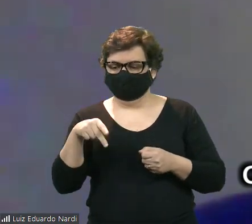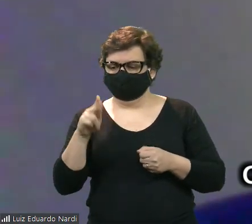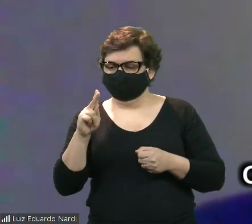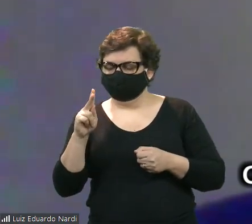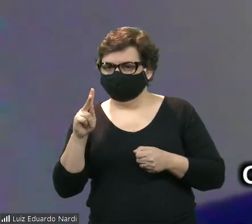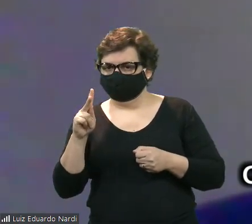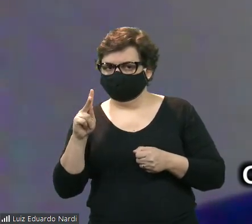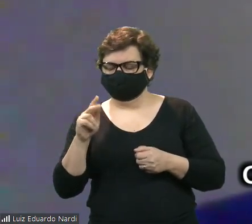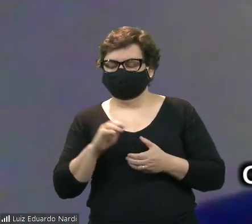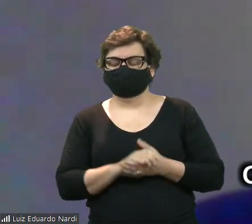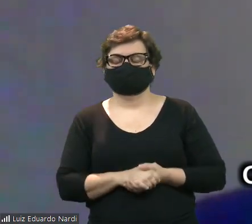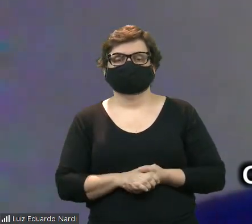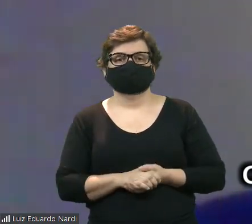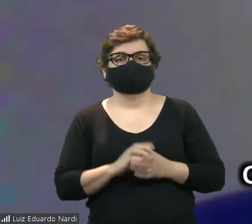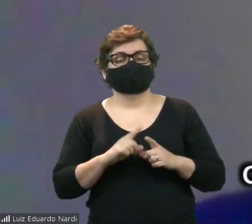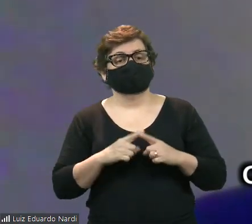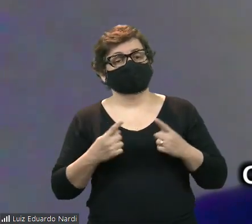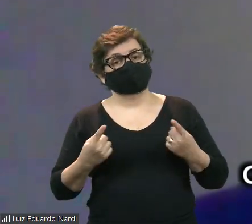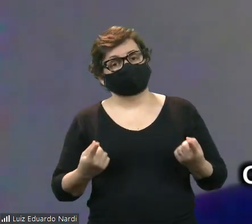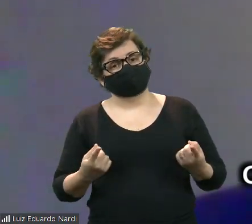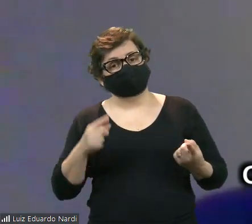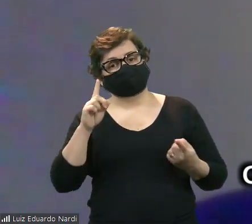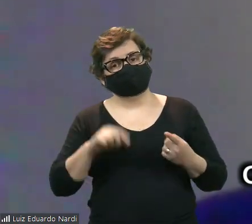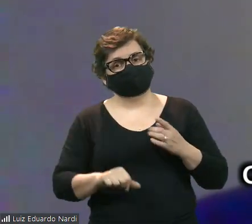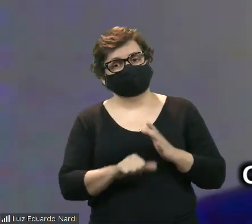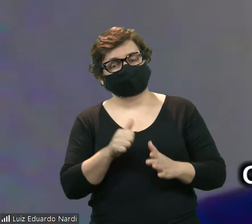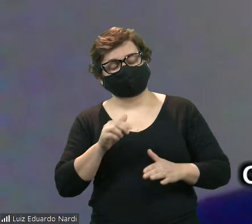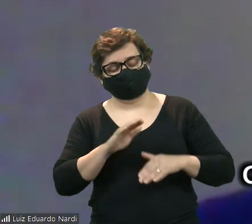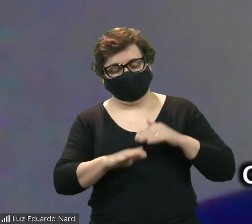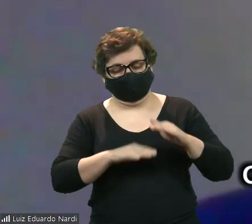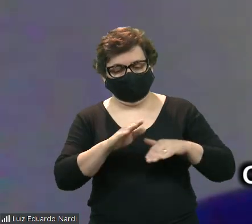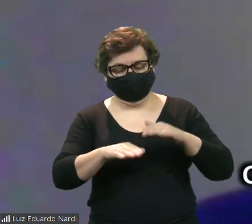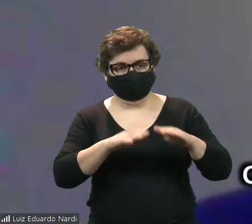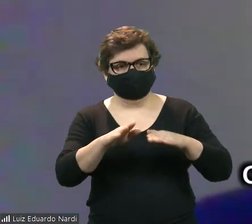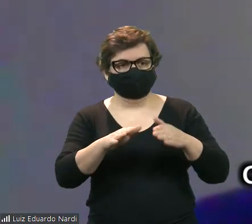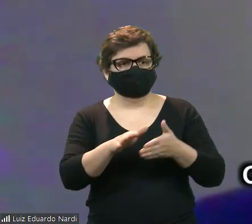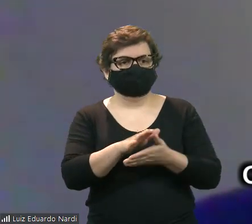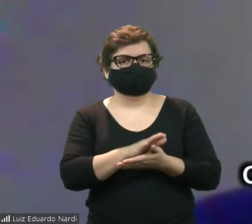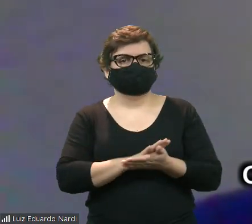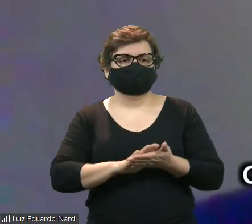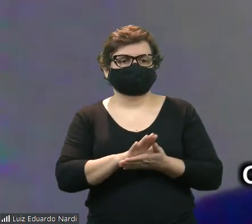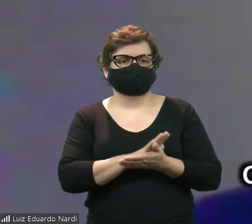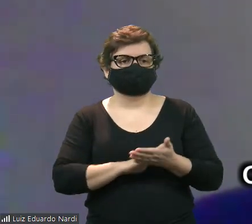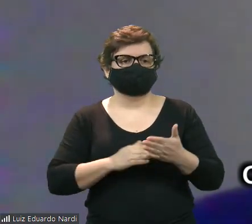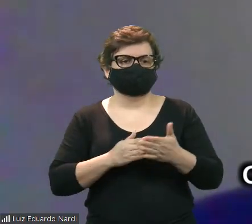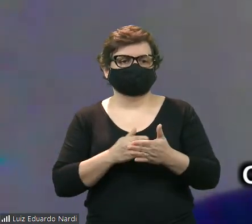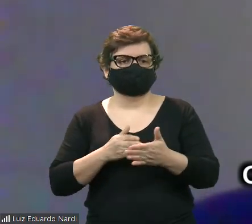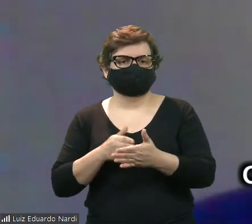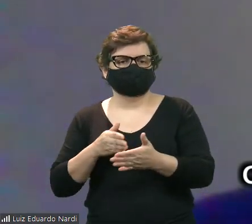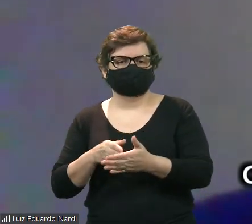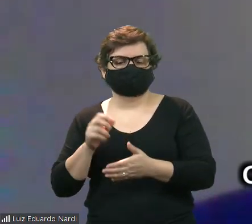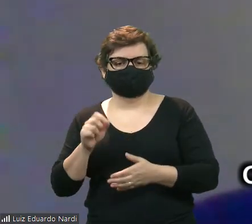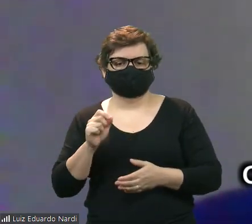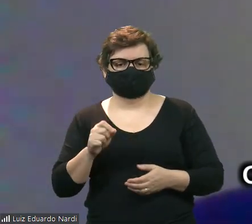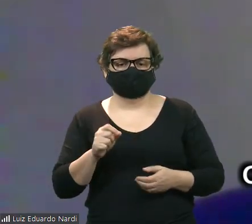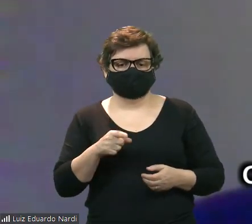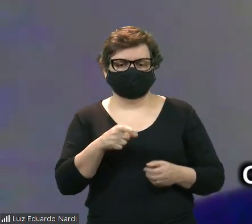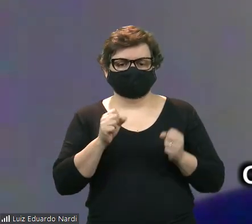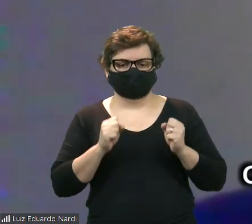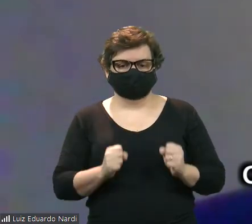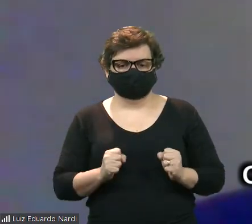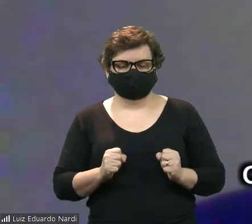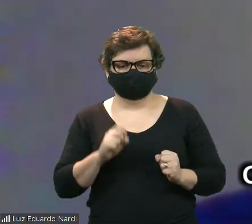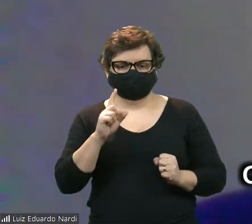pelo vereador José Luiz. Mas é um primeiro passo, nada impede de que isso possa naturalmente